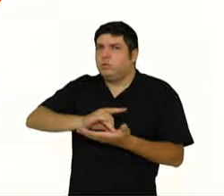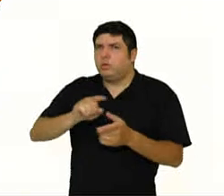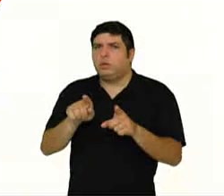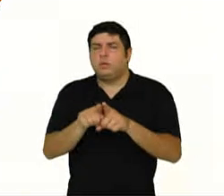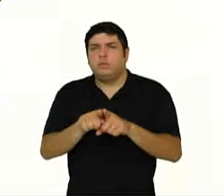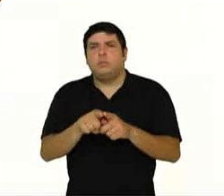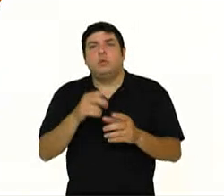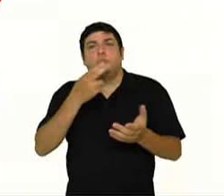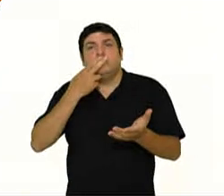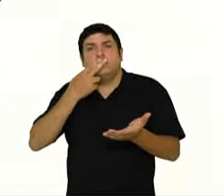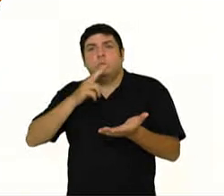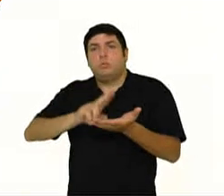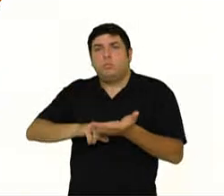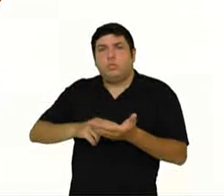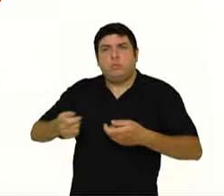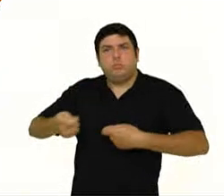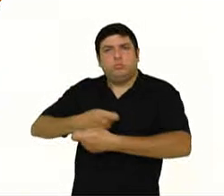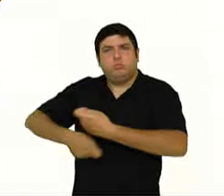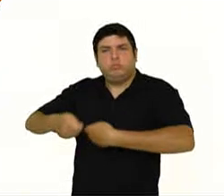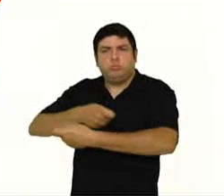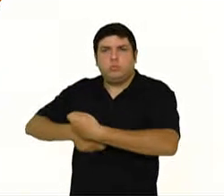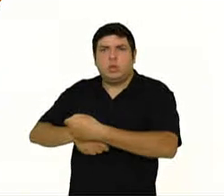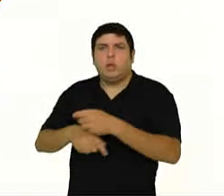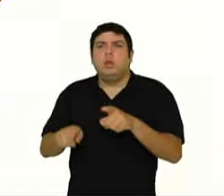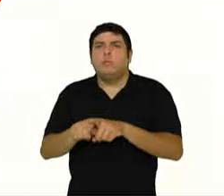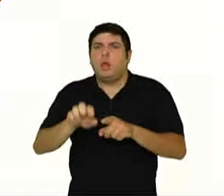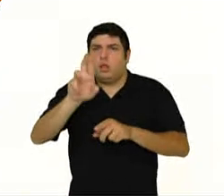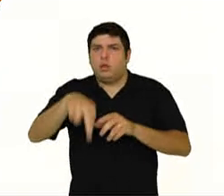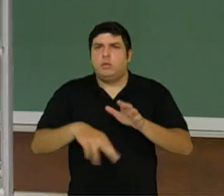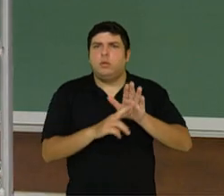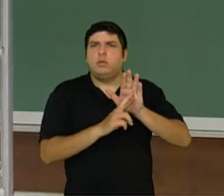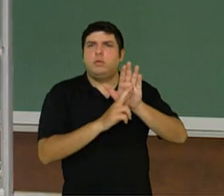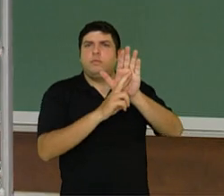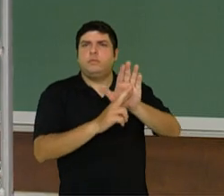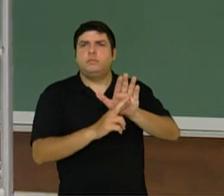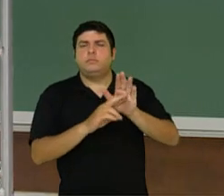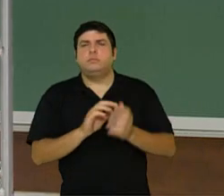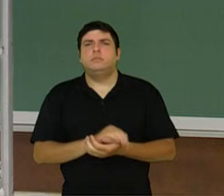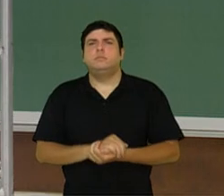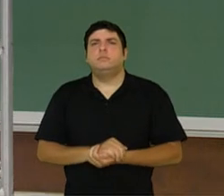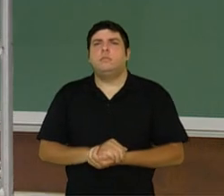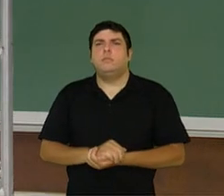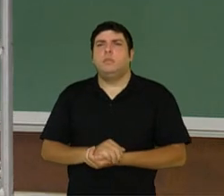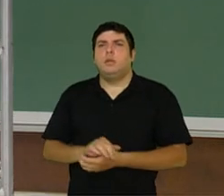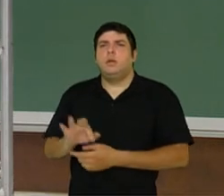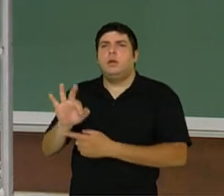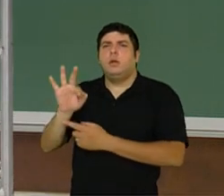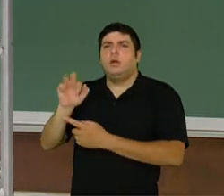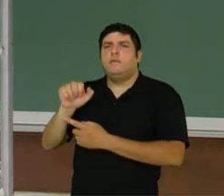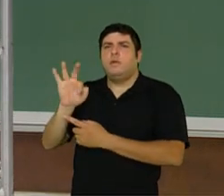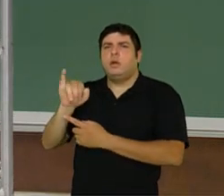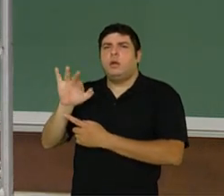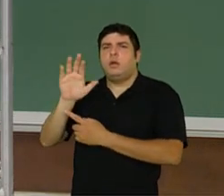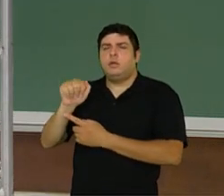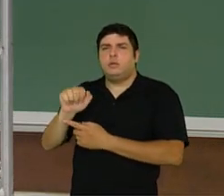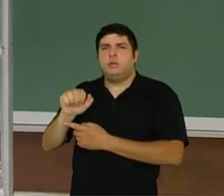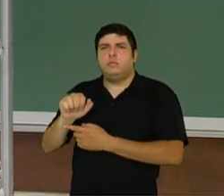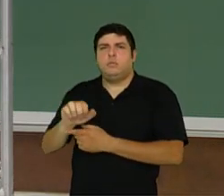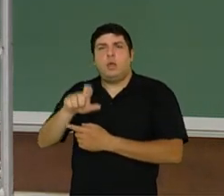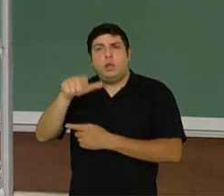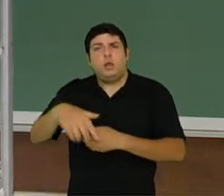As correspondências comerciais, tudo a função referencial da linguagem. A função fática são os cumprimentos,